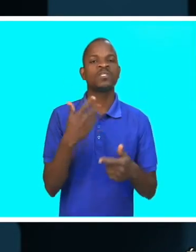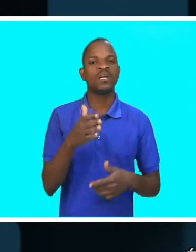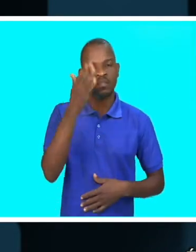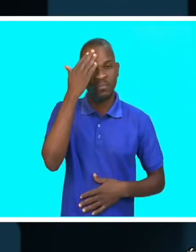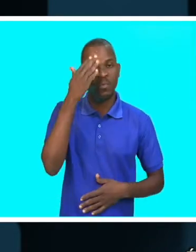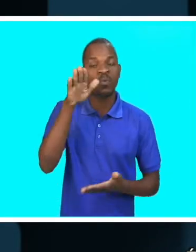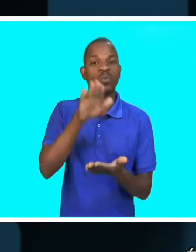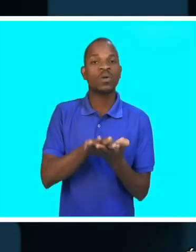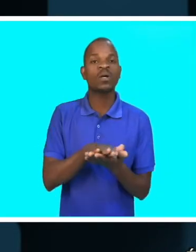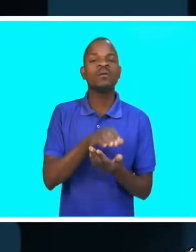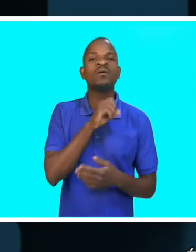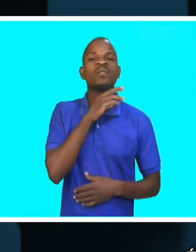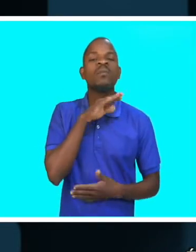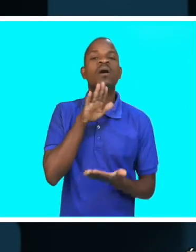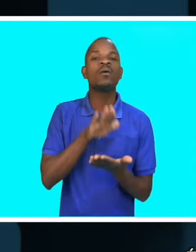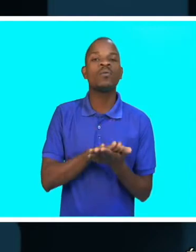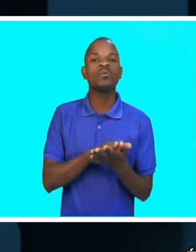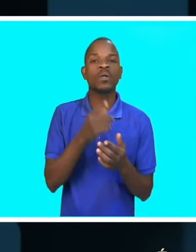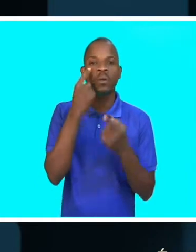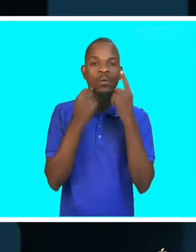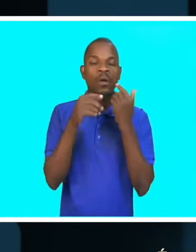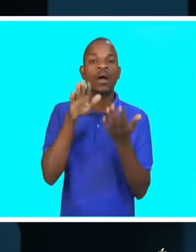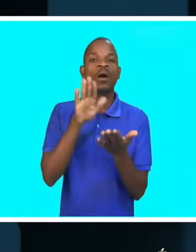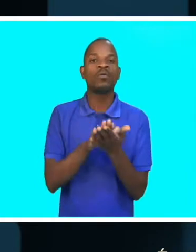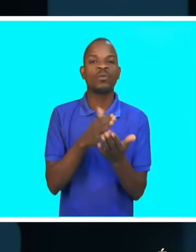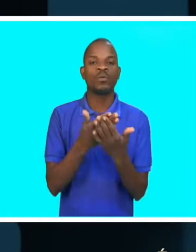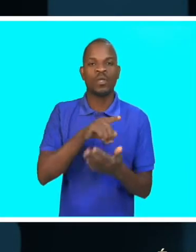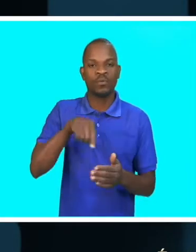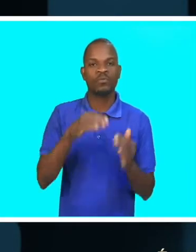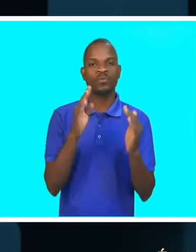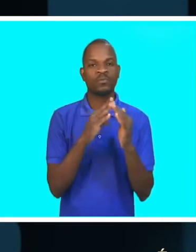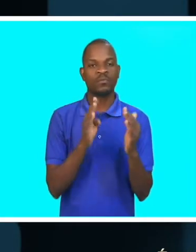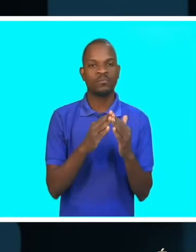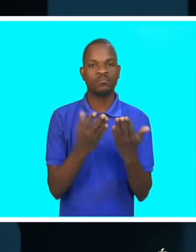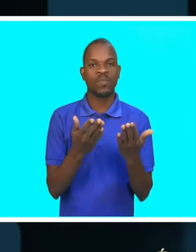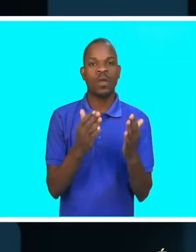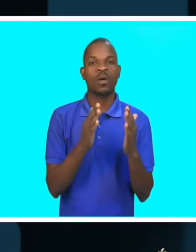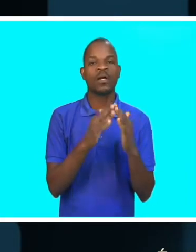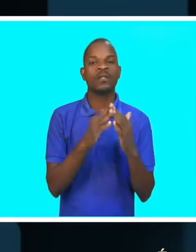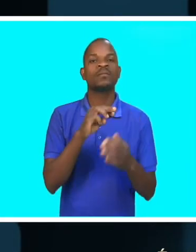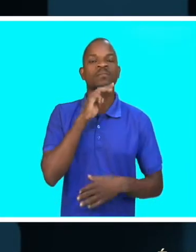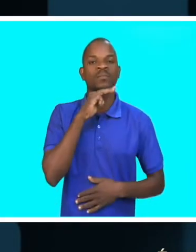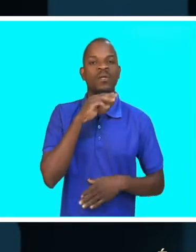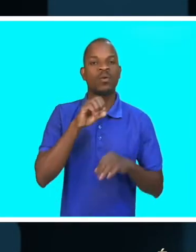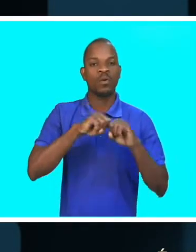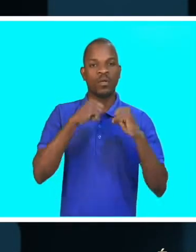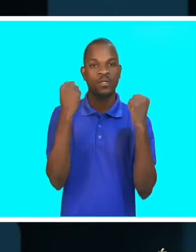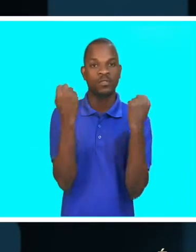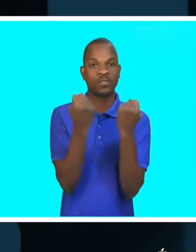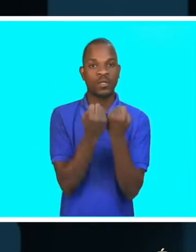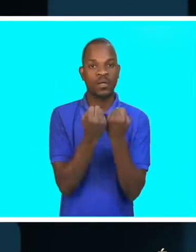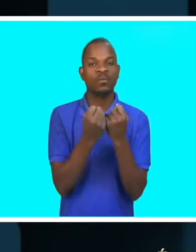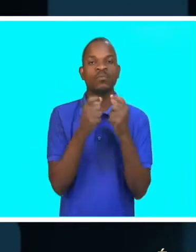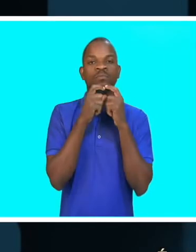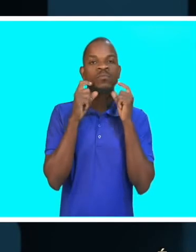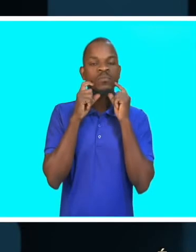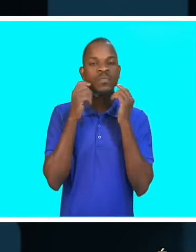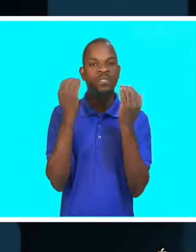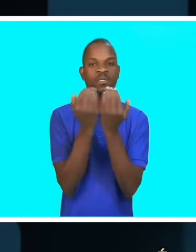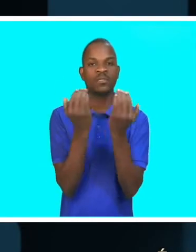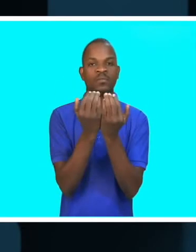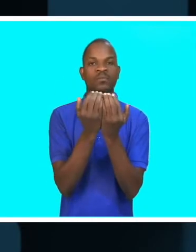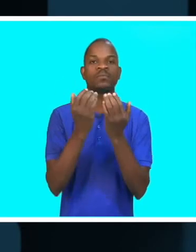Já sabemos onde ir reclamar, onde ir chorar, onde temos... É a nossa casa, nossa casa-mãe, que é a Associação